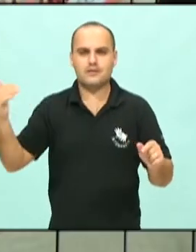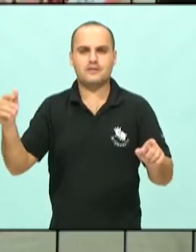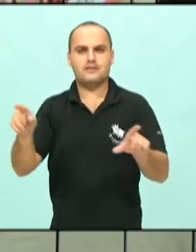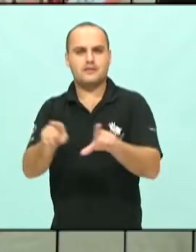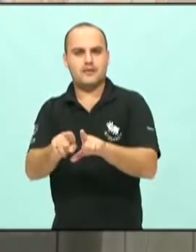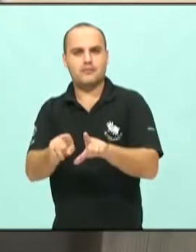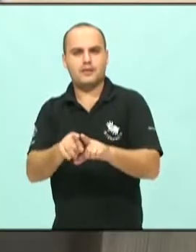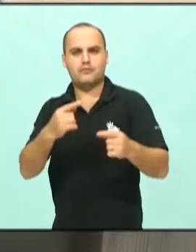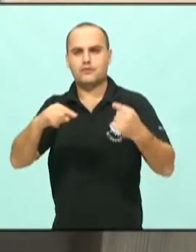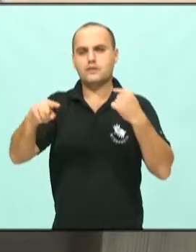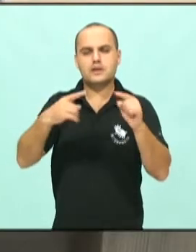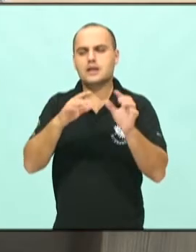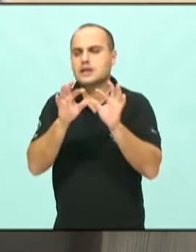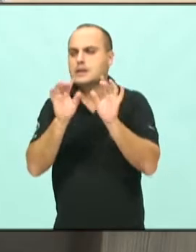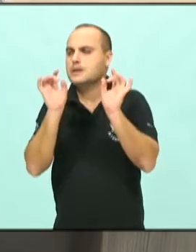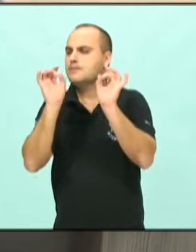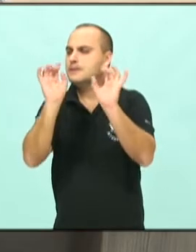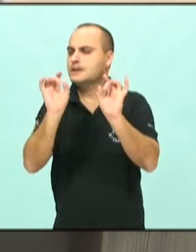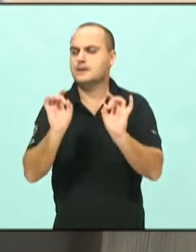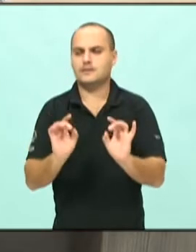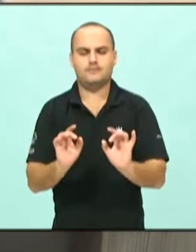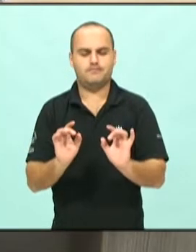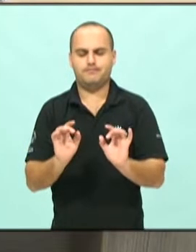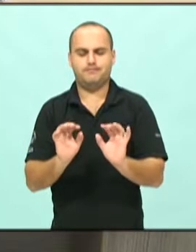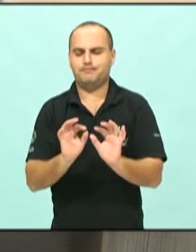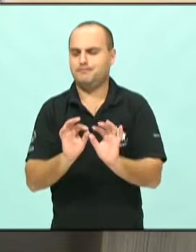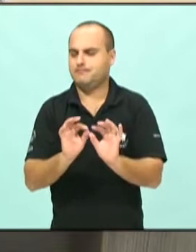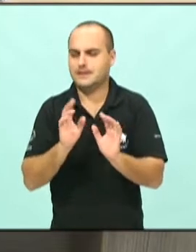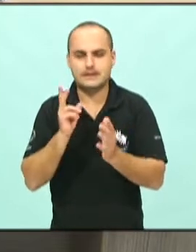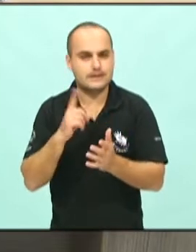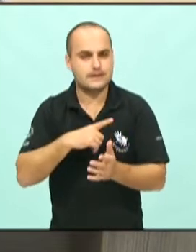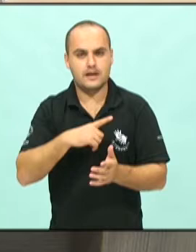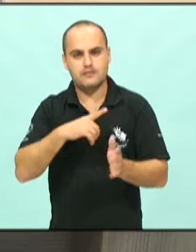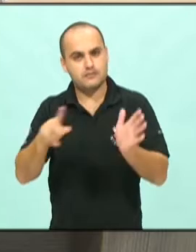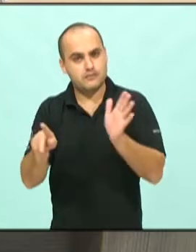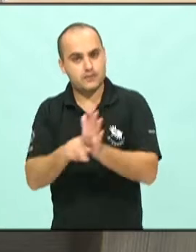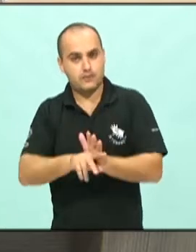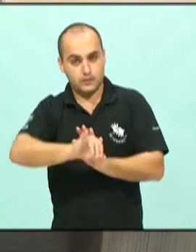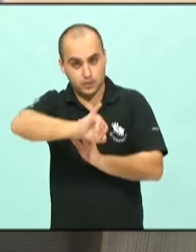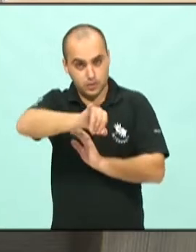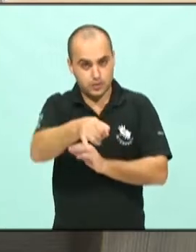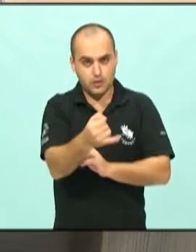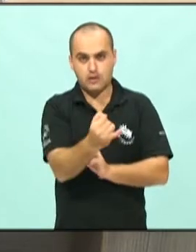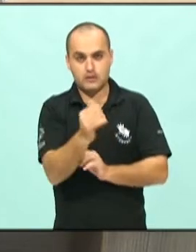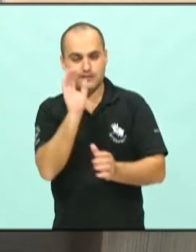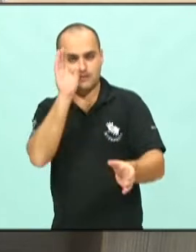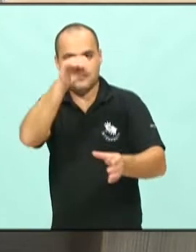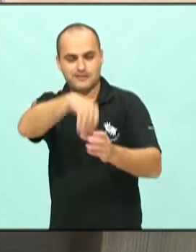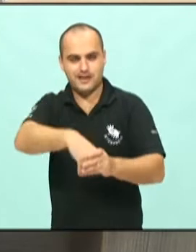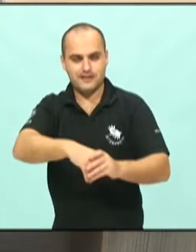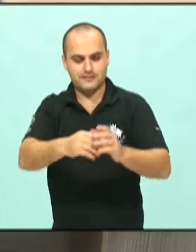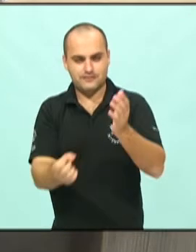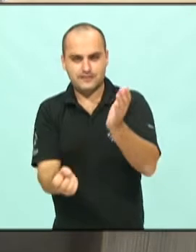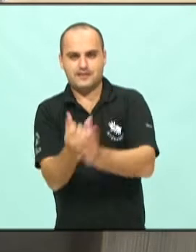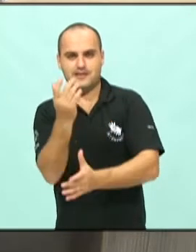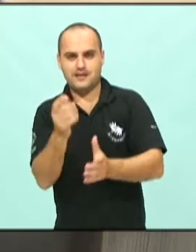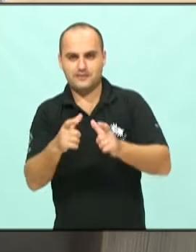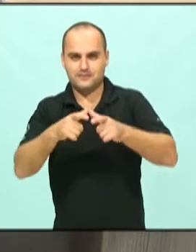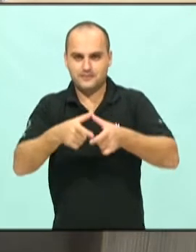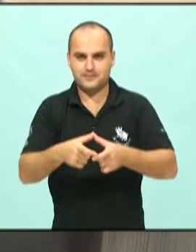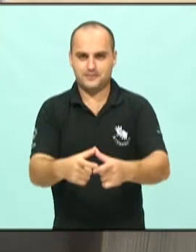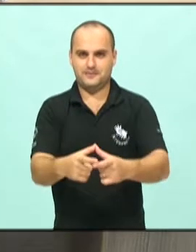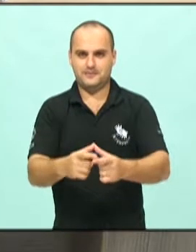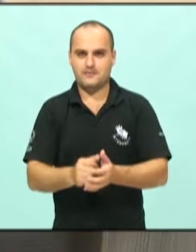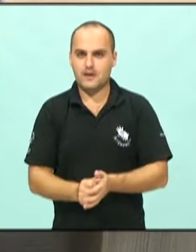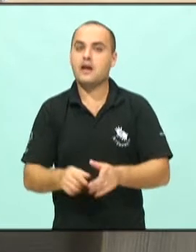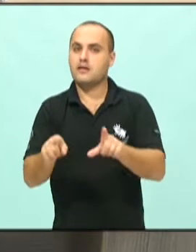dita mais refinada, né? Então, tive a sorte de ter ter o Jota dentro do estúdio produzindo o disco junto, né? E ele fez